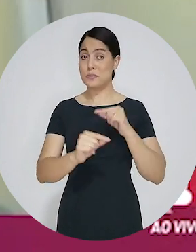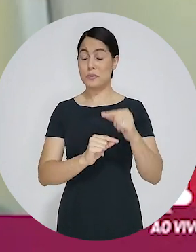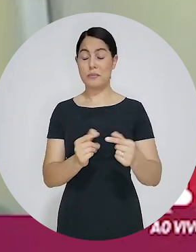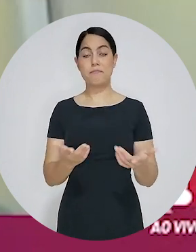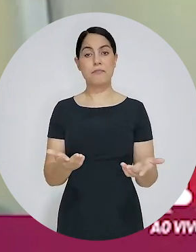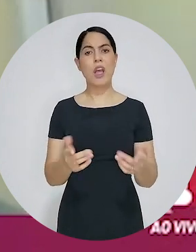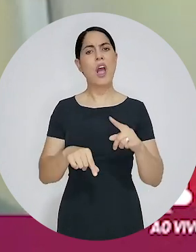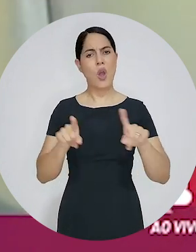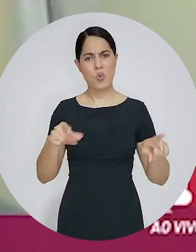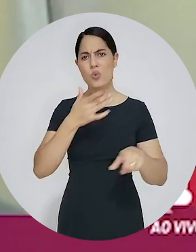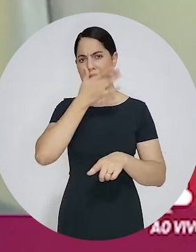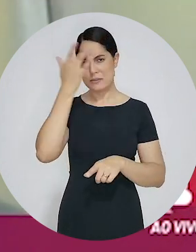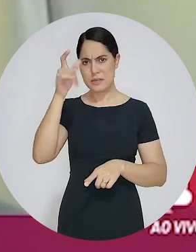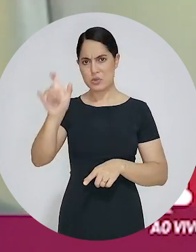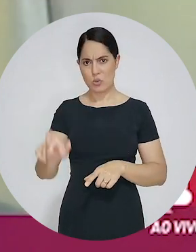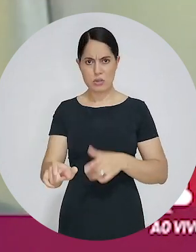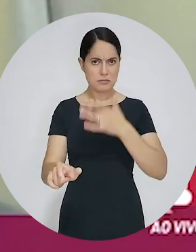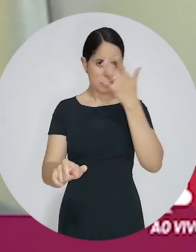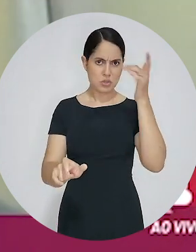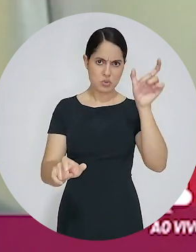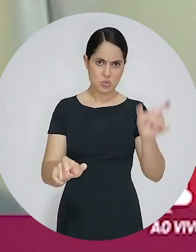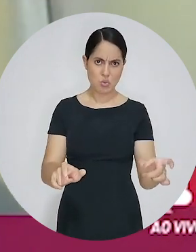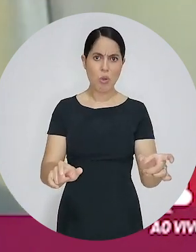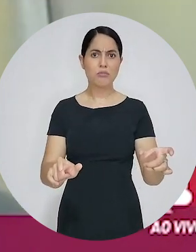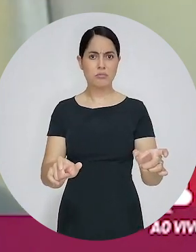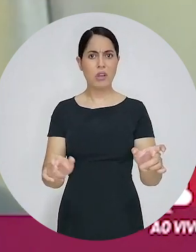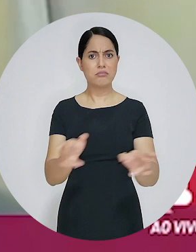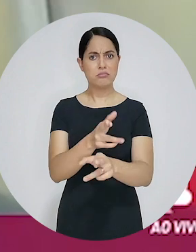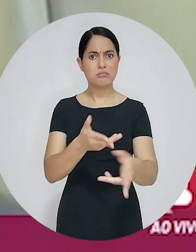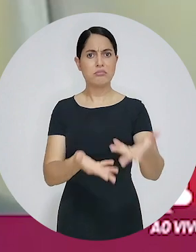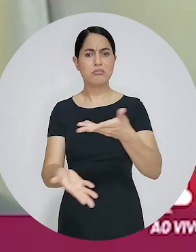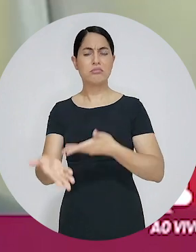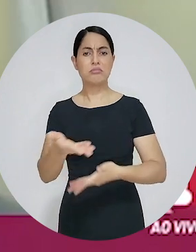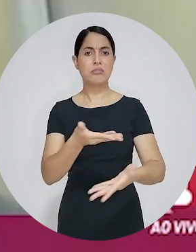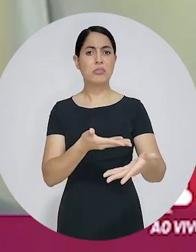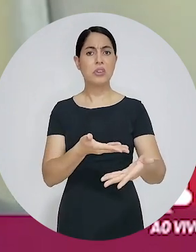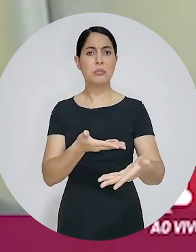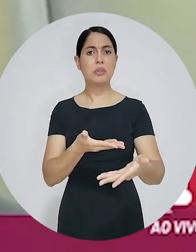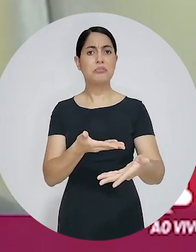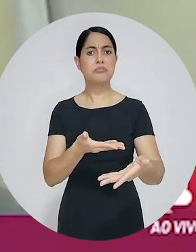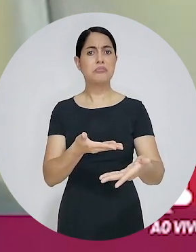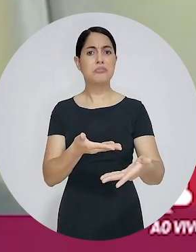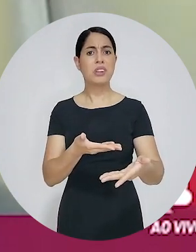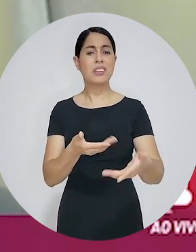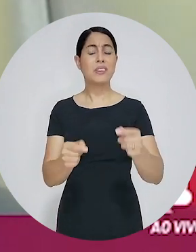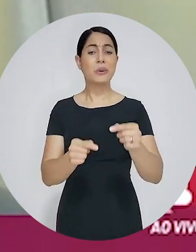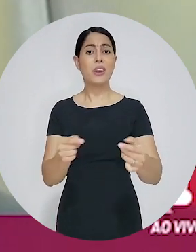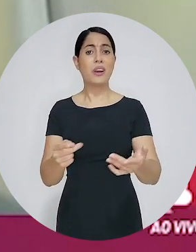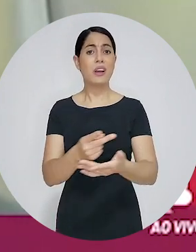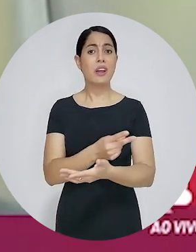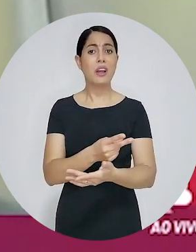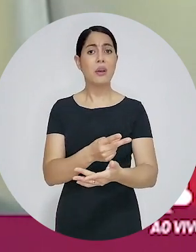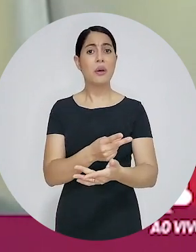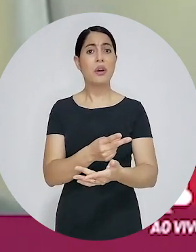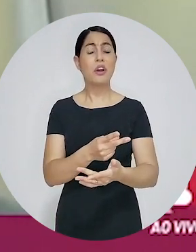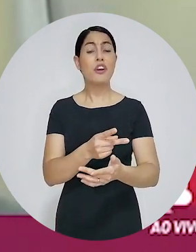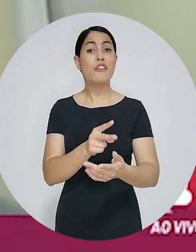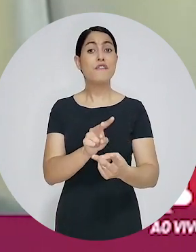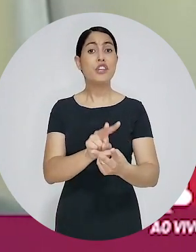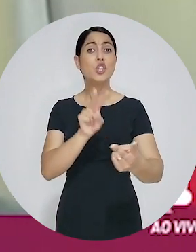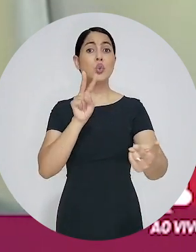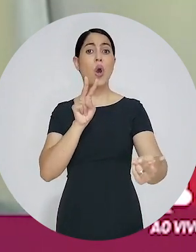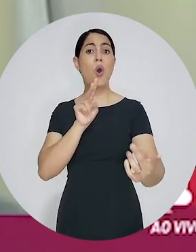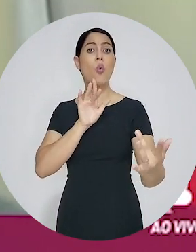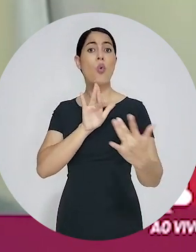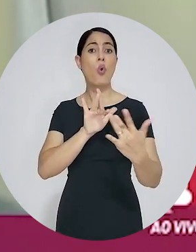nós temos hoje, há relacionamentos afetivos e até sexuais que são hoje possíveis